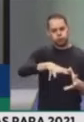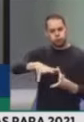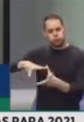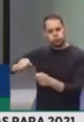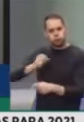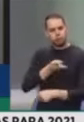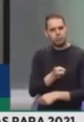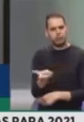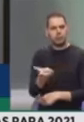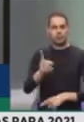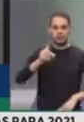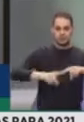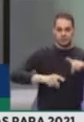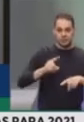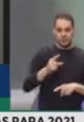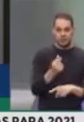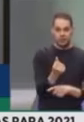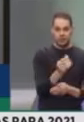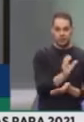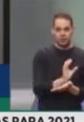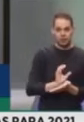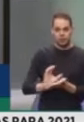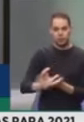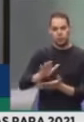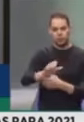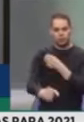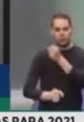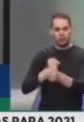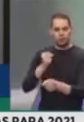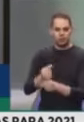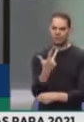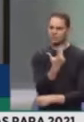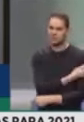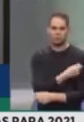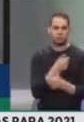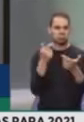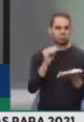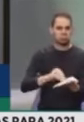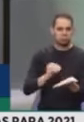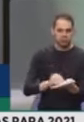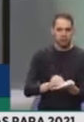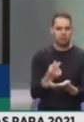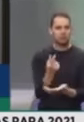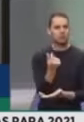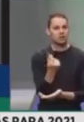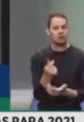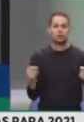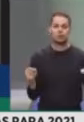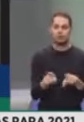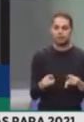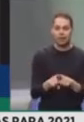temos recursos previstos o ano que vem nem para vacinação e nem para